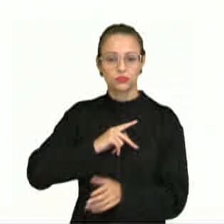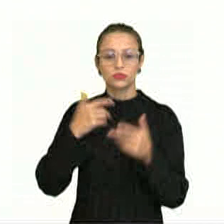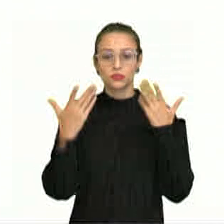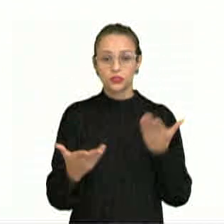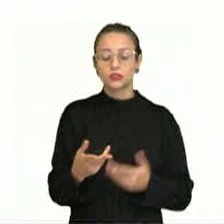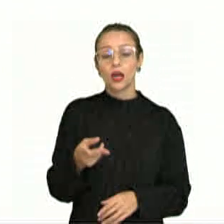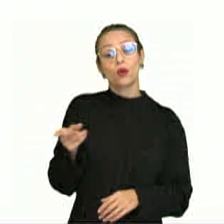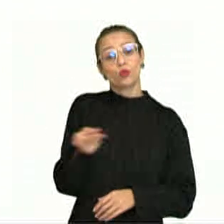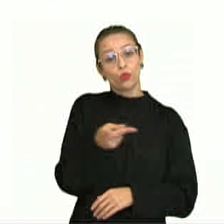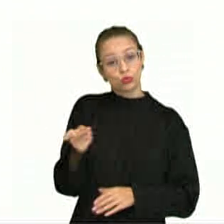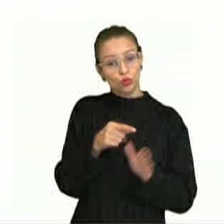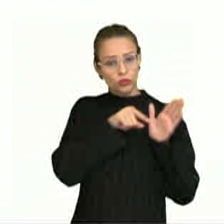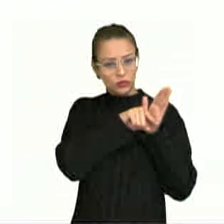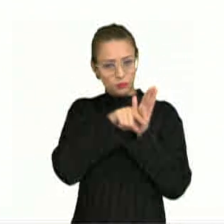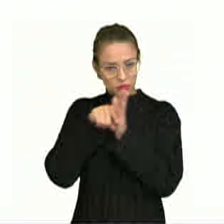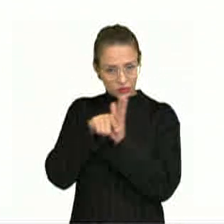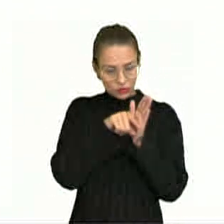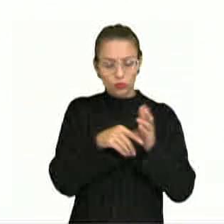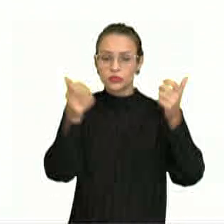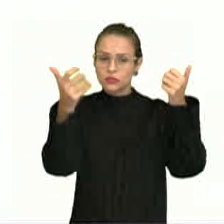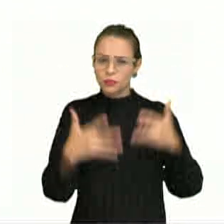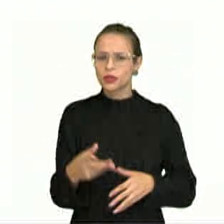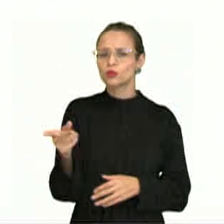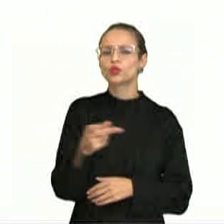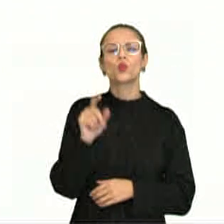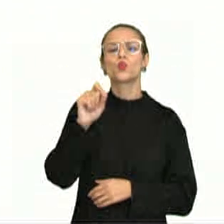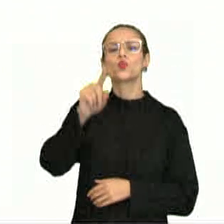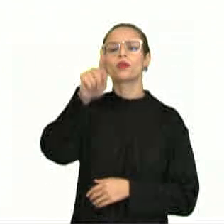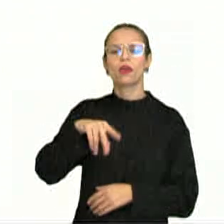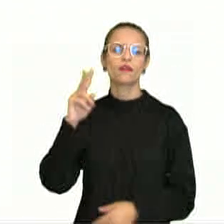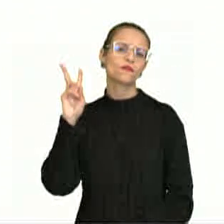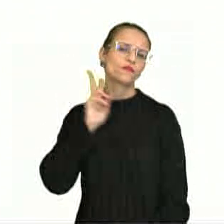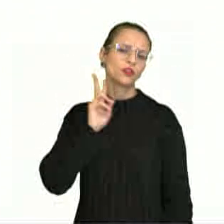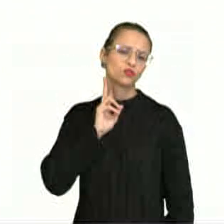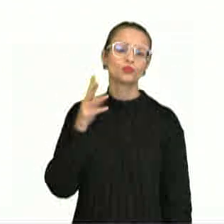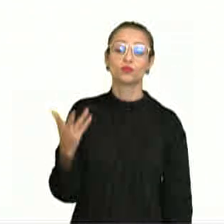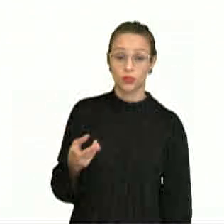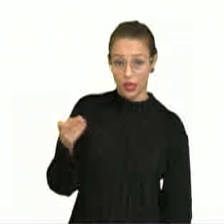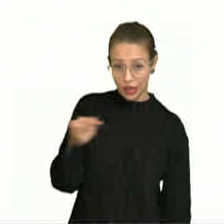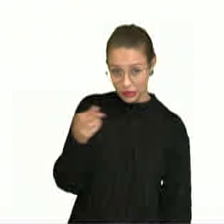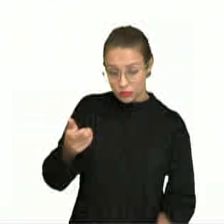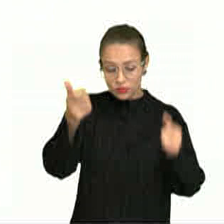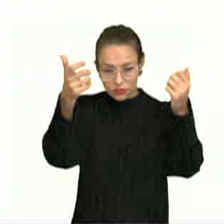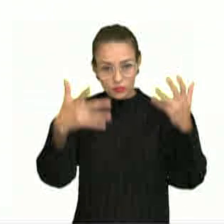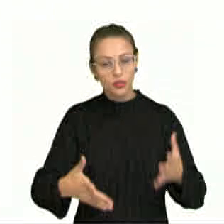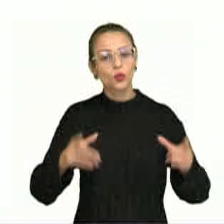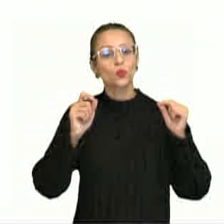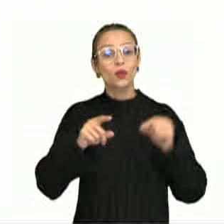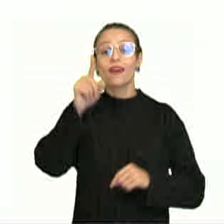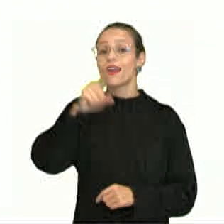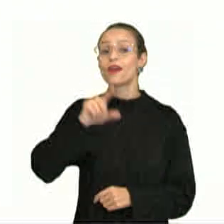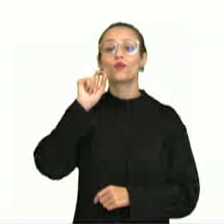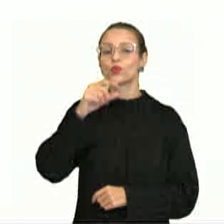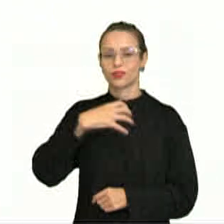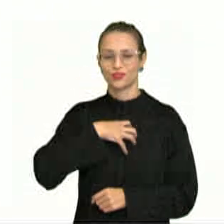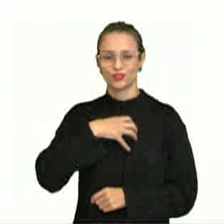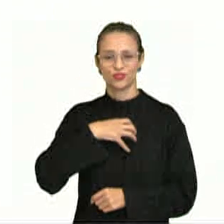citados 2 pesquisadores e está sendo dito o que é vitimização. De acordo com esses pesquisadores, é o hábito